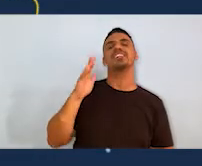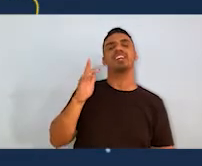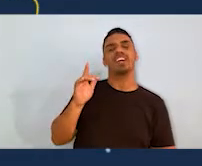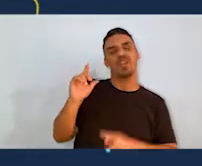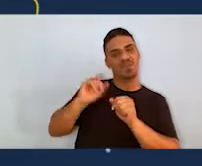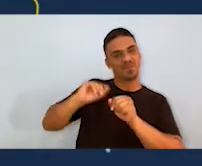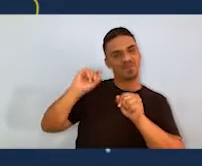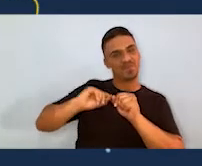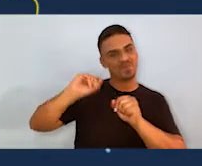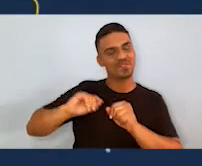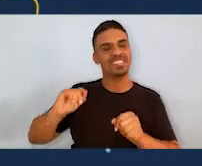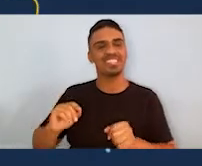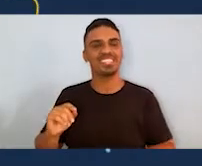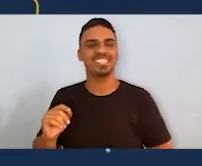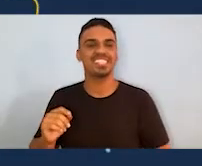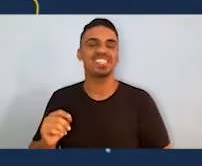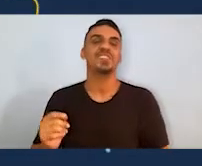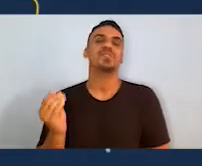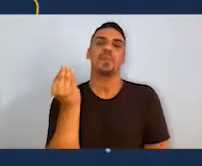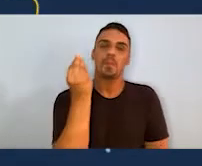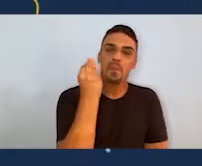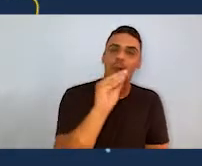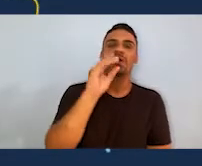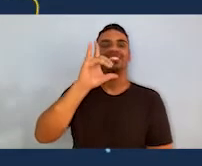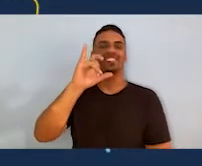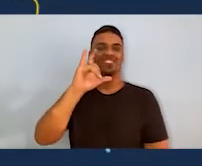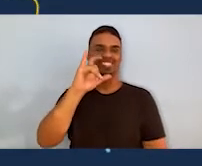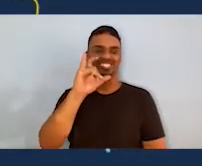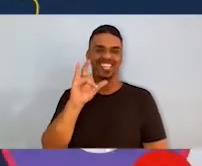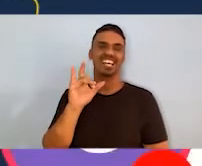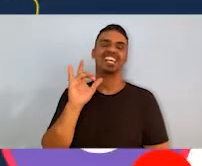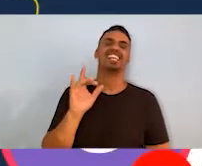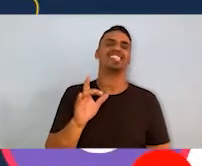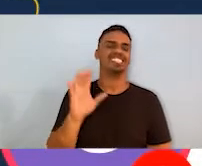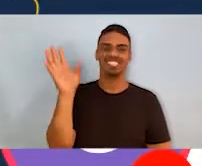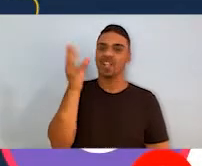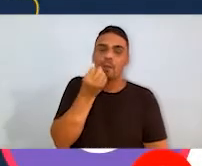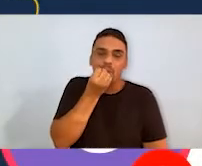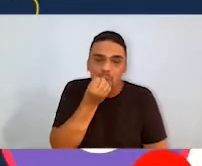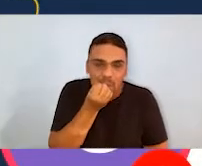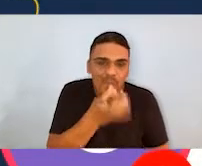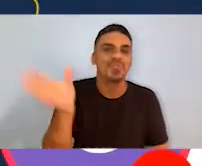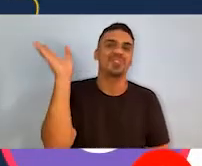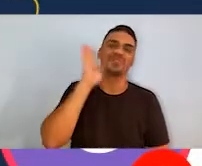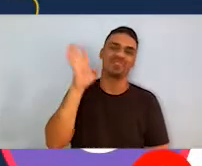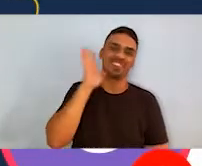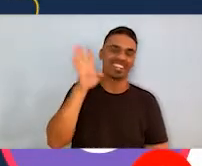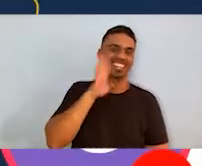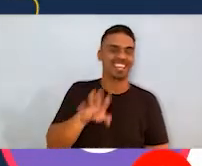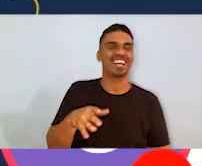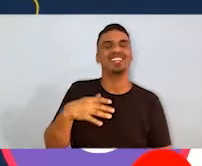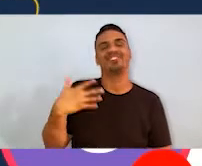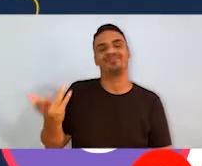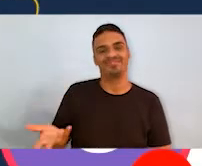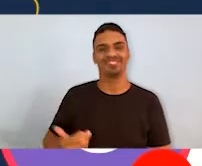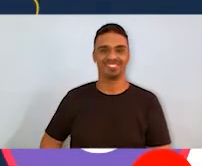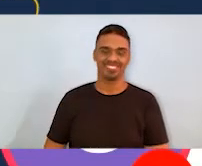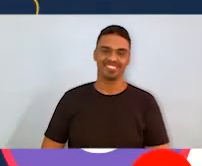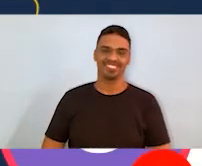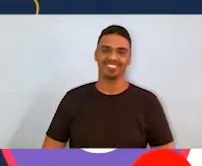fiz, pessoal postar no Instagram também, tipo, nossa, isso seria muito legal.